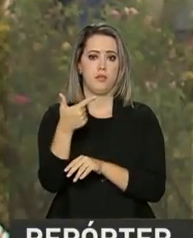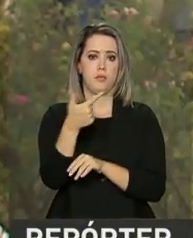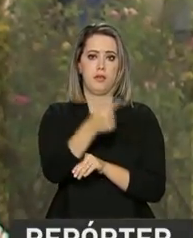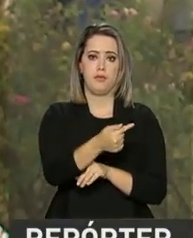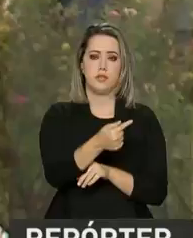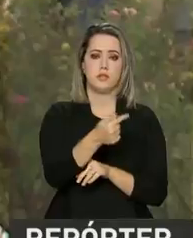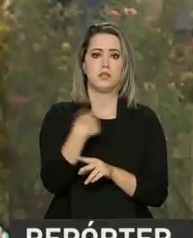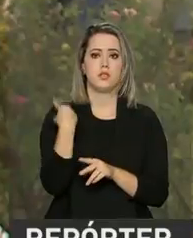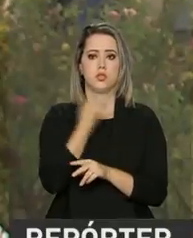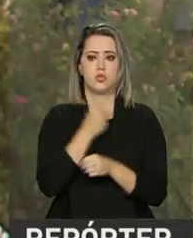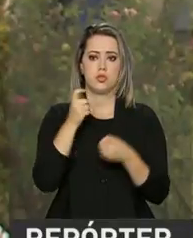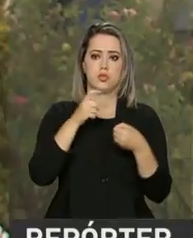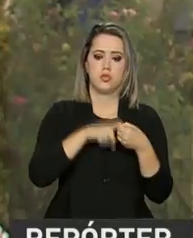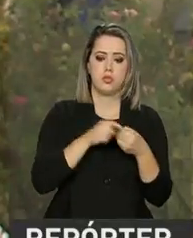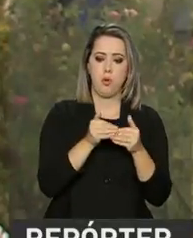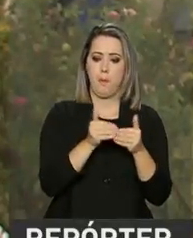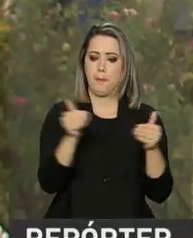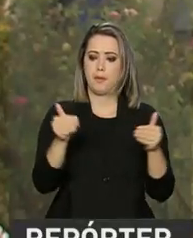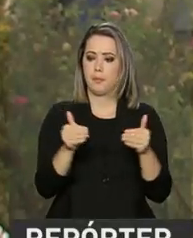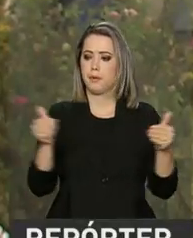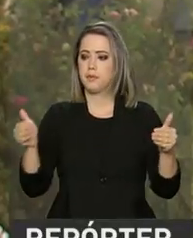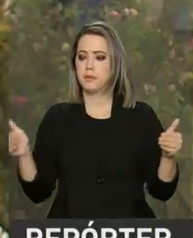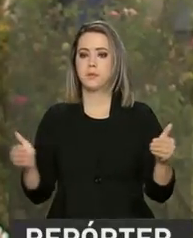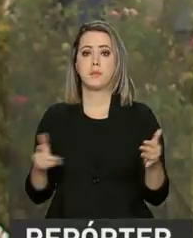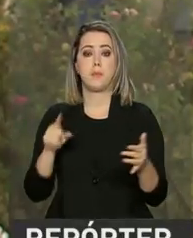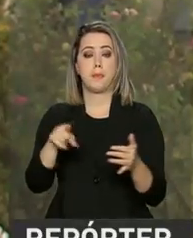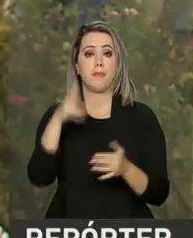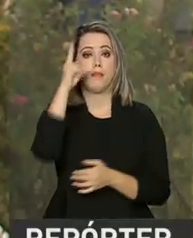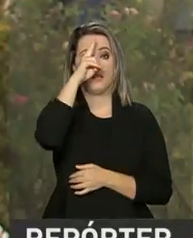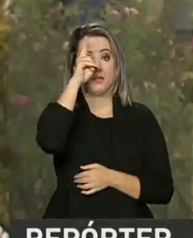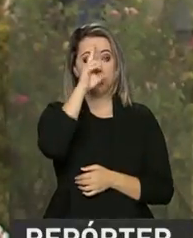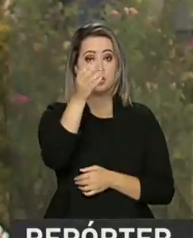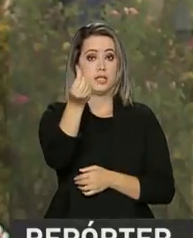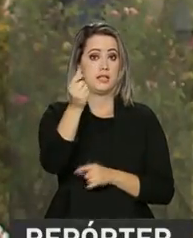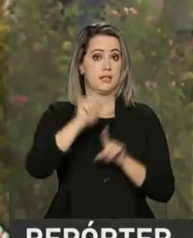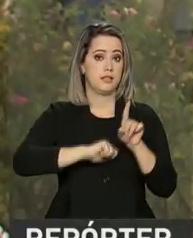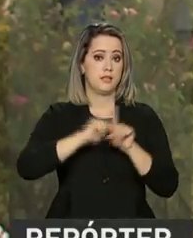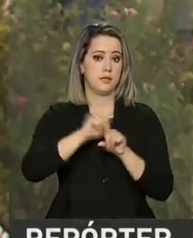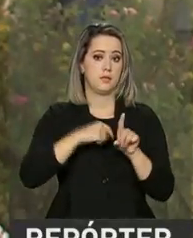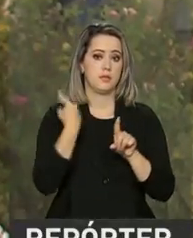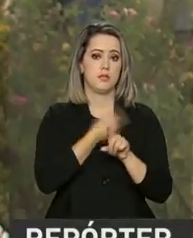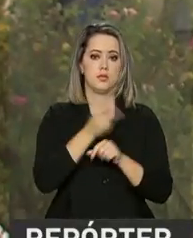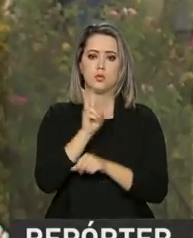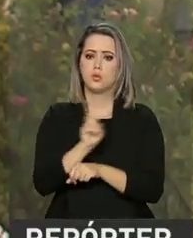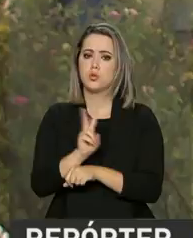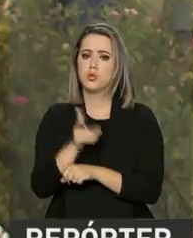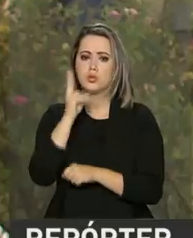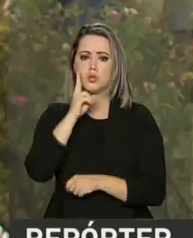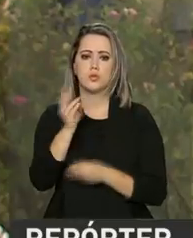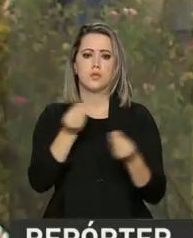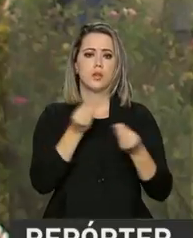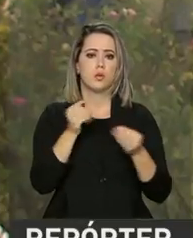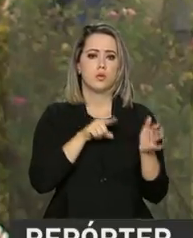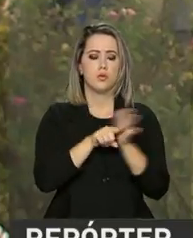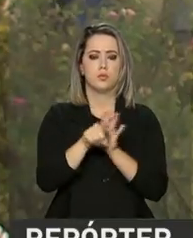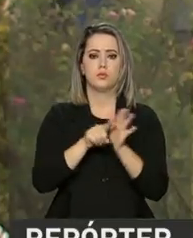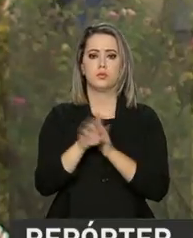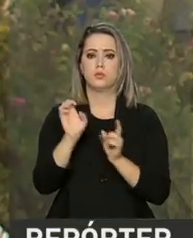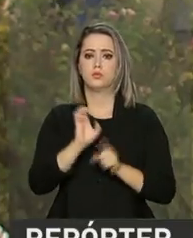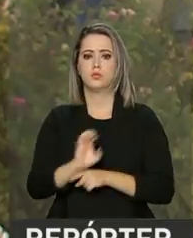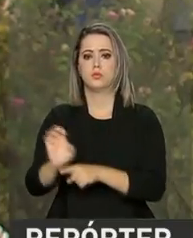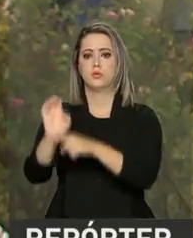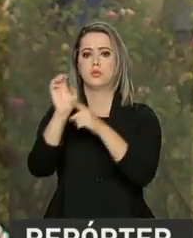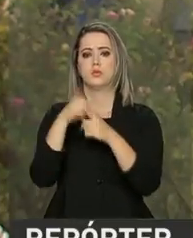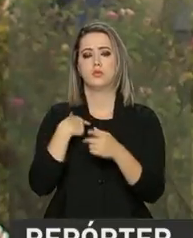primeira e eh ampliando essa ação Lembrando que a cada seis meses a gente faz um monitoramento das ações nos estados que a gente